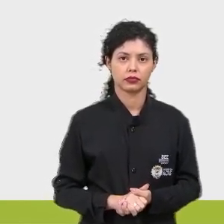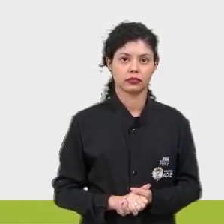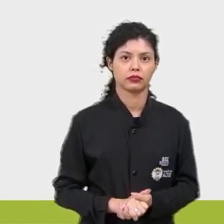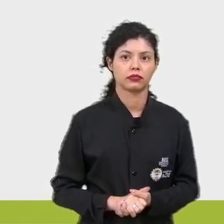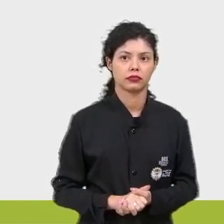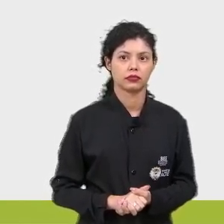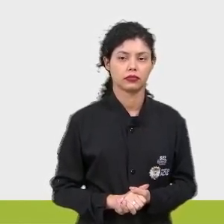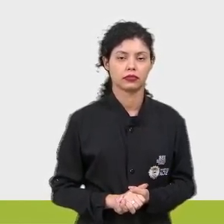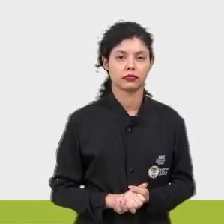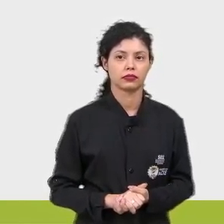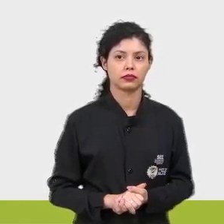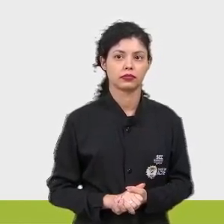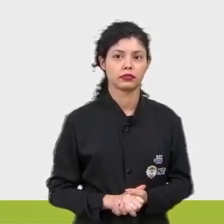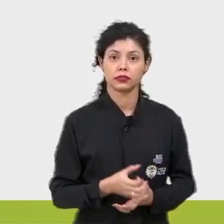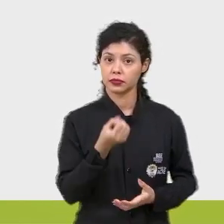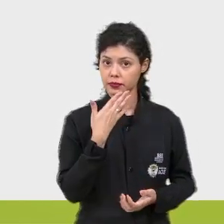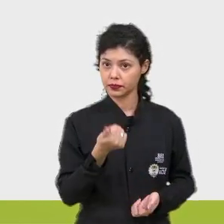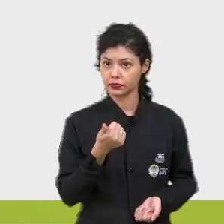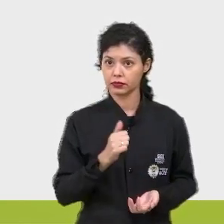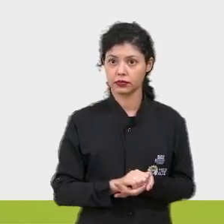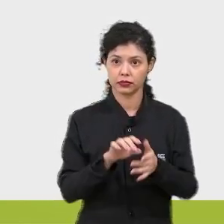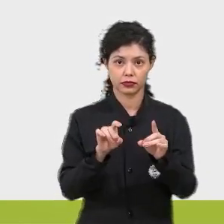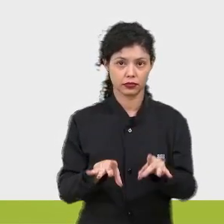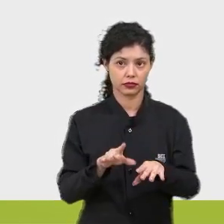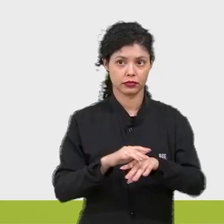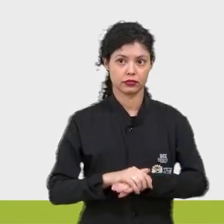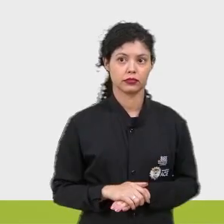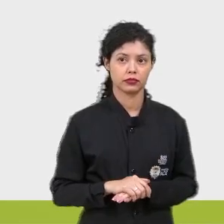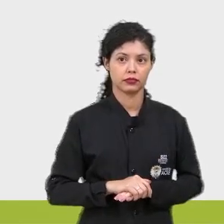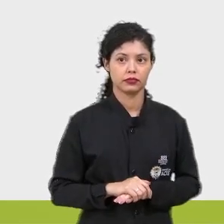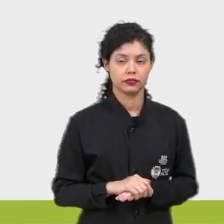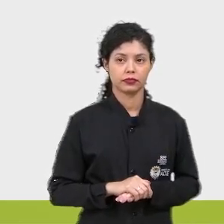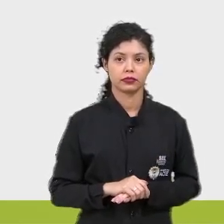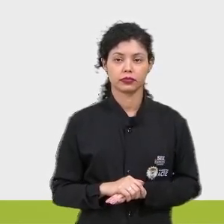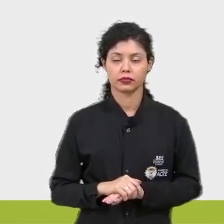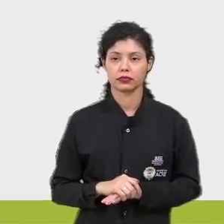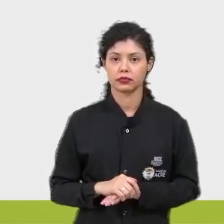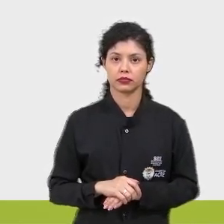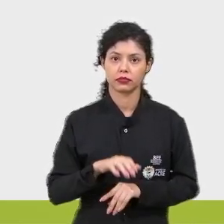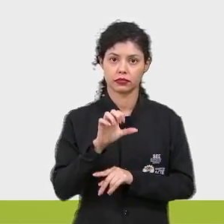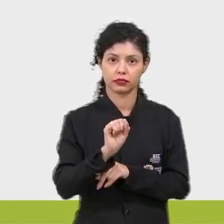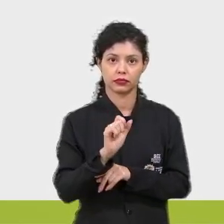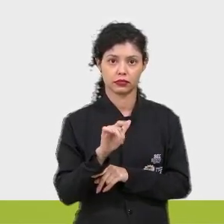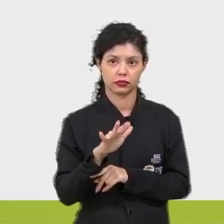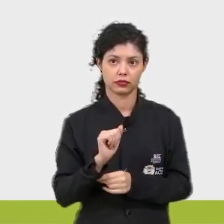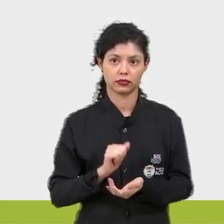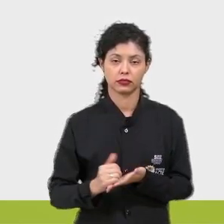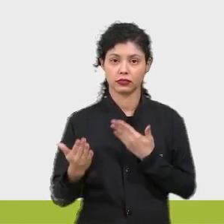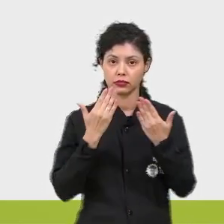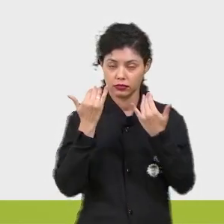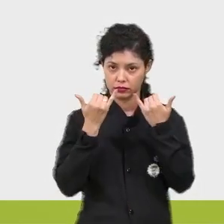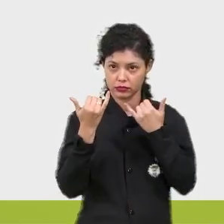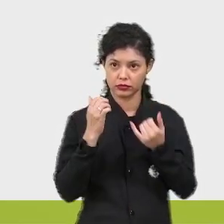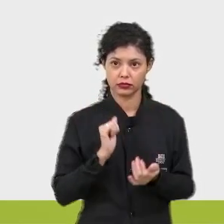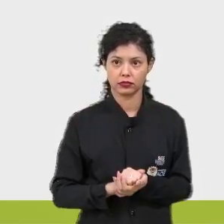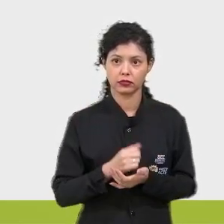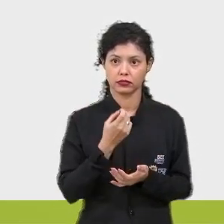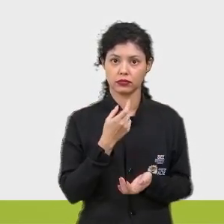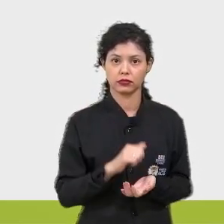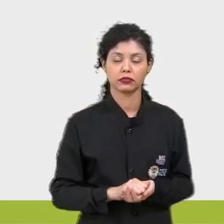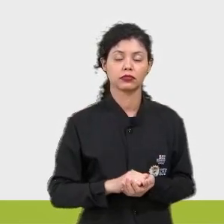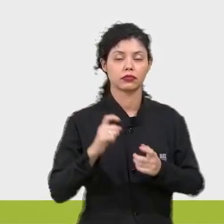da dissertação, tá bom? Por último, aí essa cor salmão eu tenho propaganda, bula de